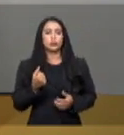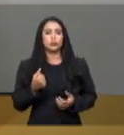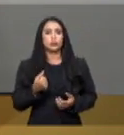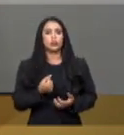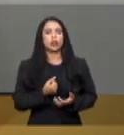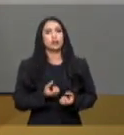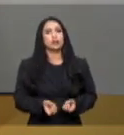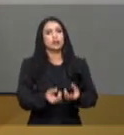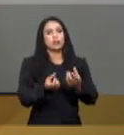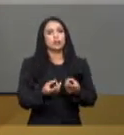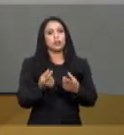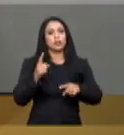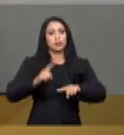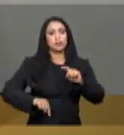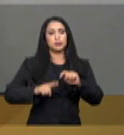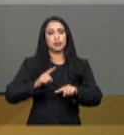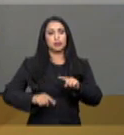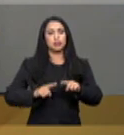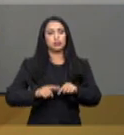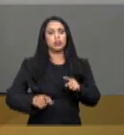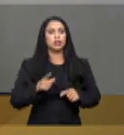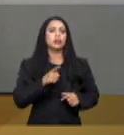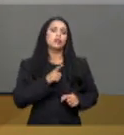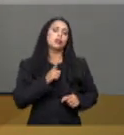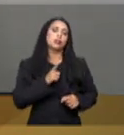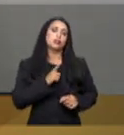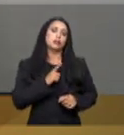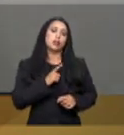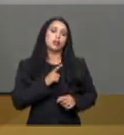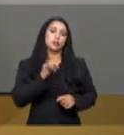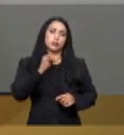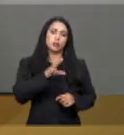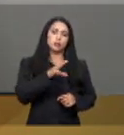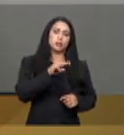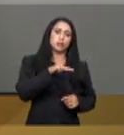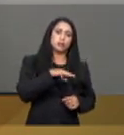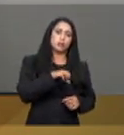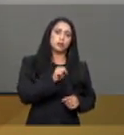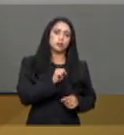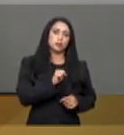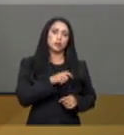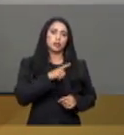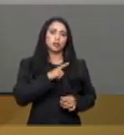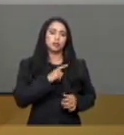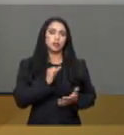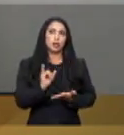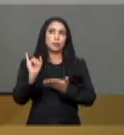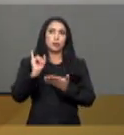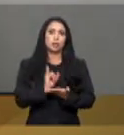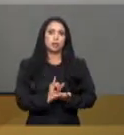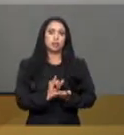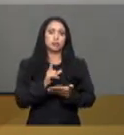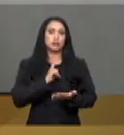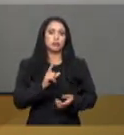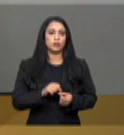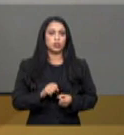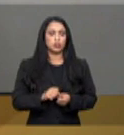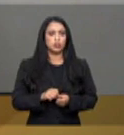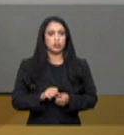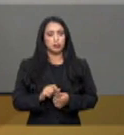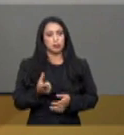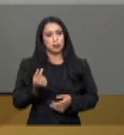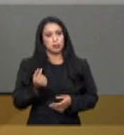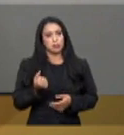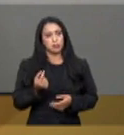mercadoria, inclui o próprio montante do ICMS incidente, pois ele faz parte da importância paga pelo comprador e recebida